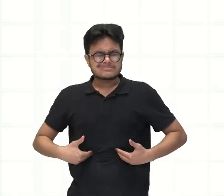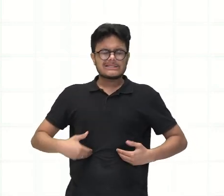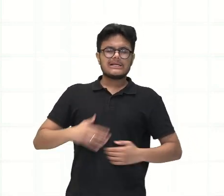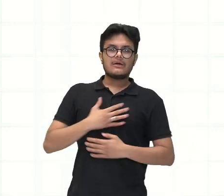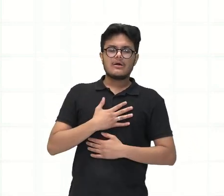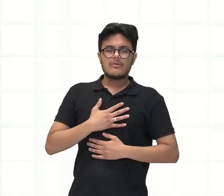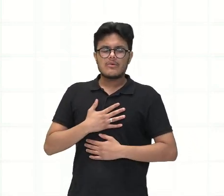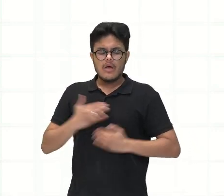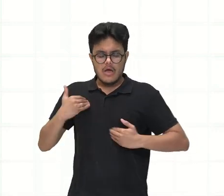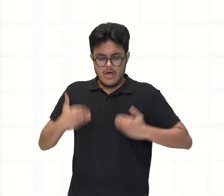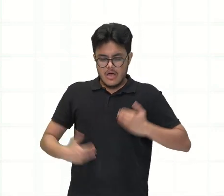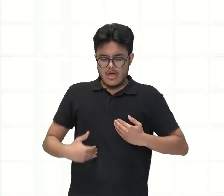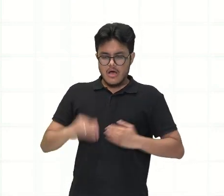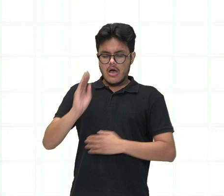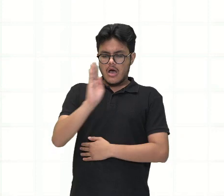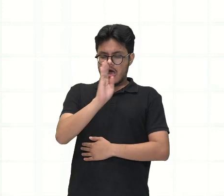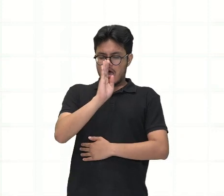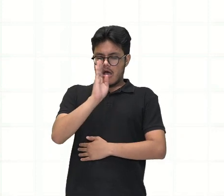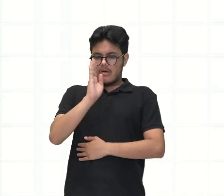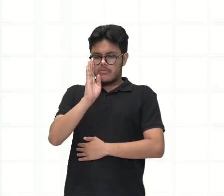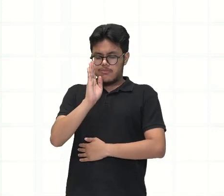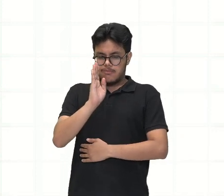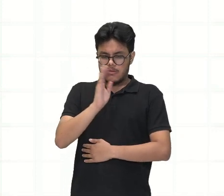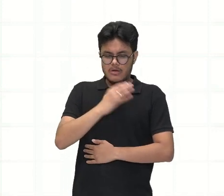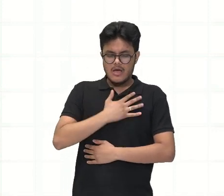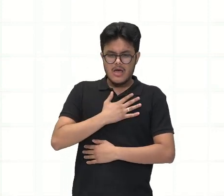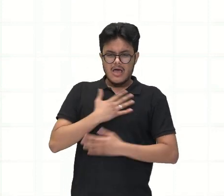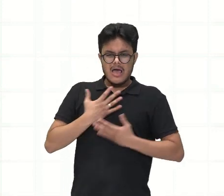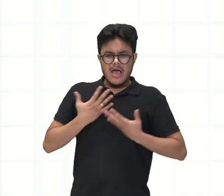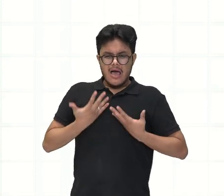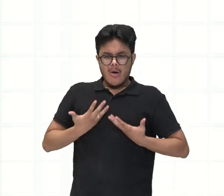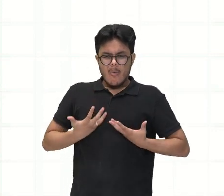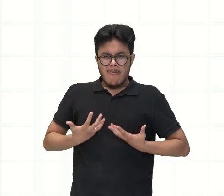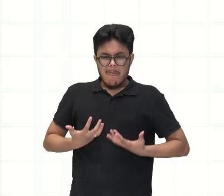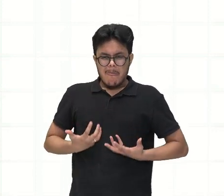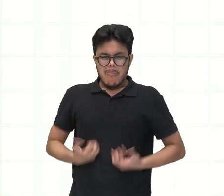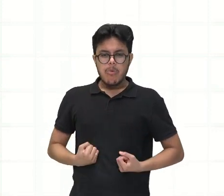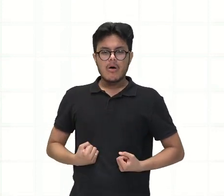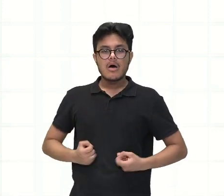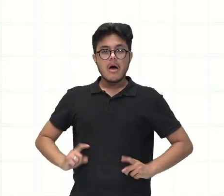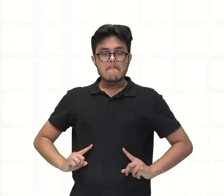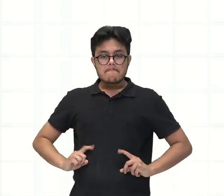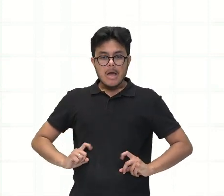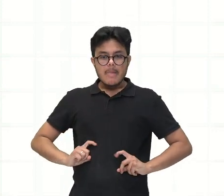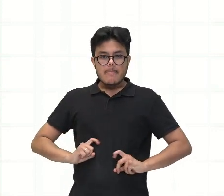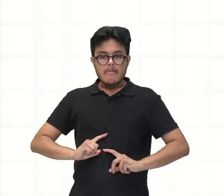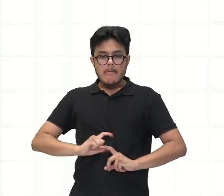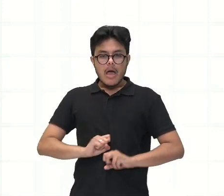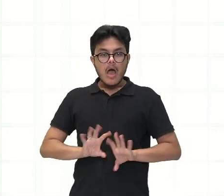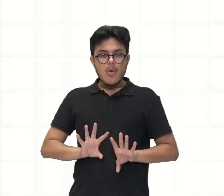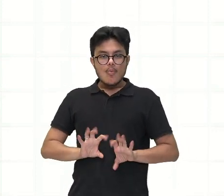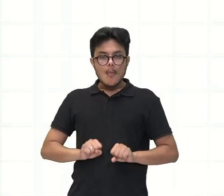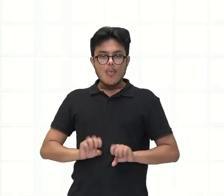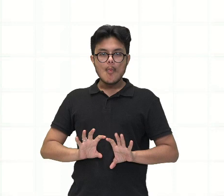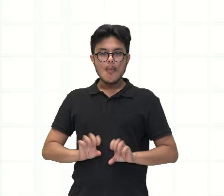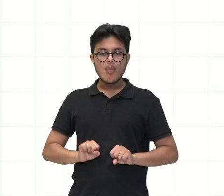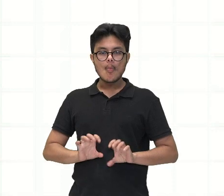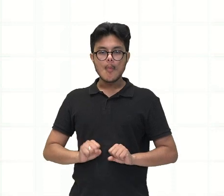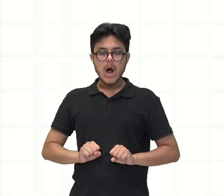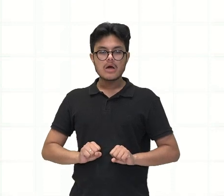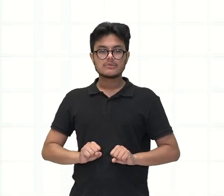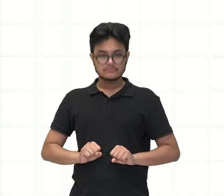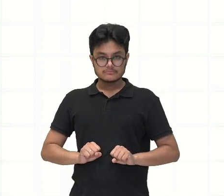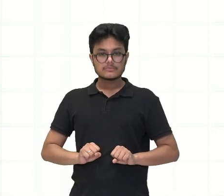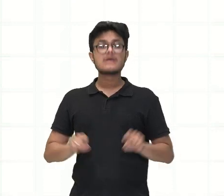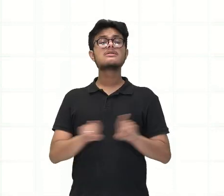do corpo, né, você se sente cansado, porque ele está ali parasitando seus nutrientes. E perda de peso,